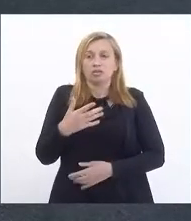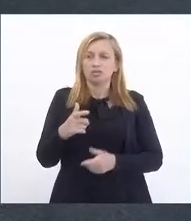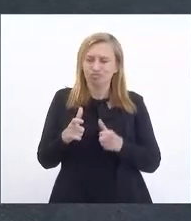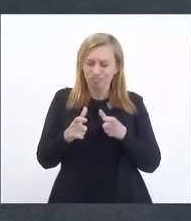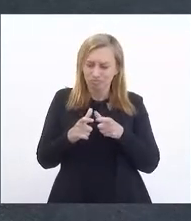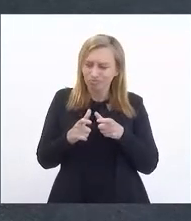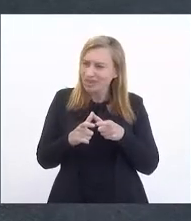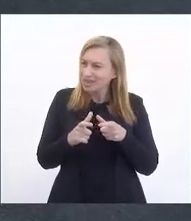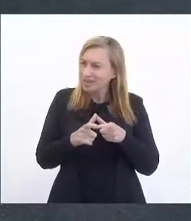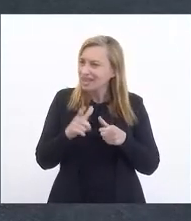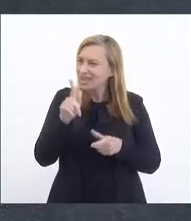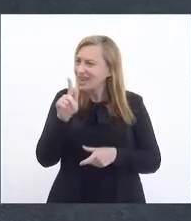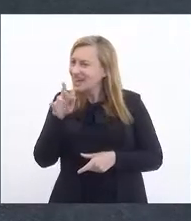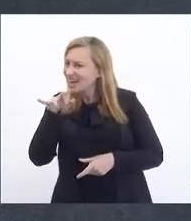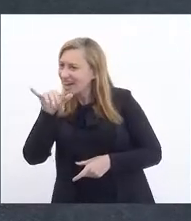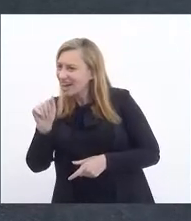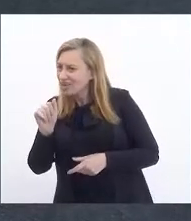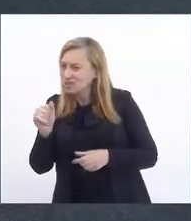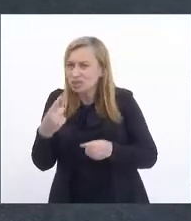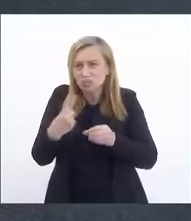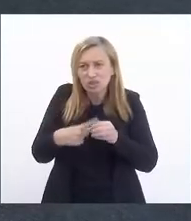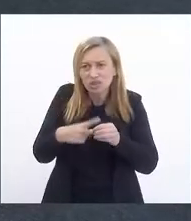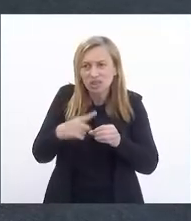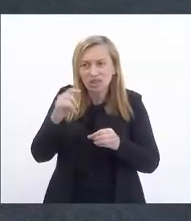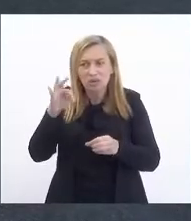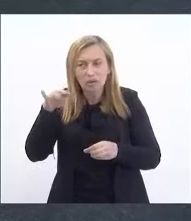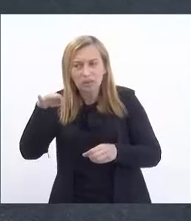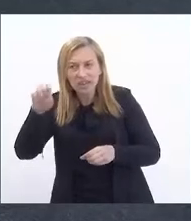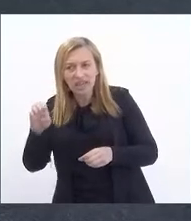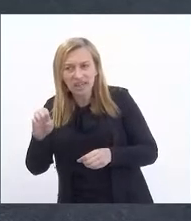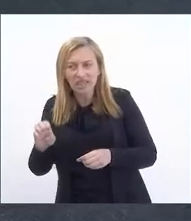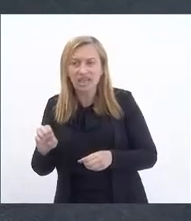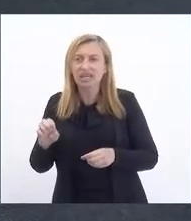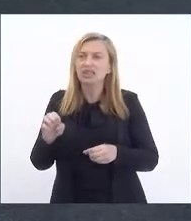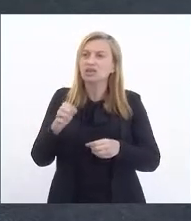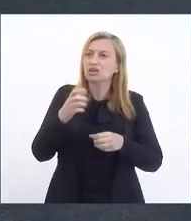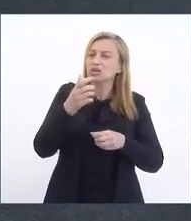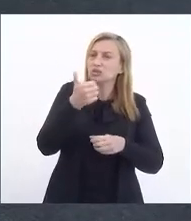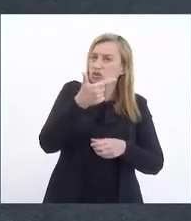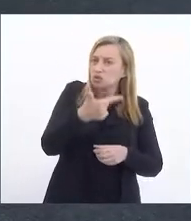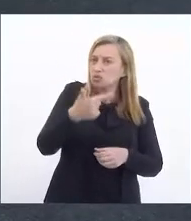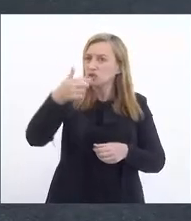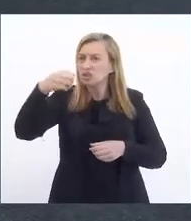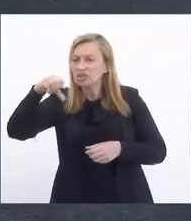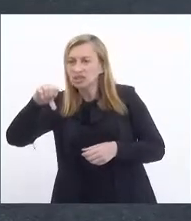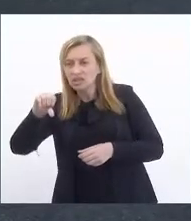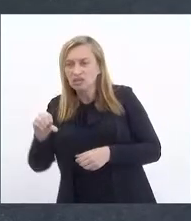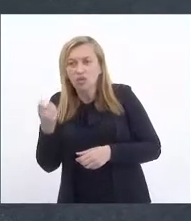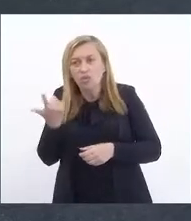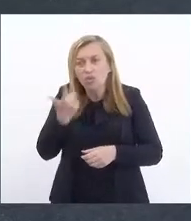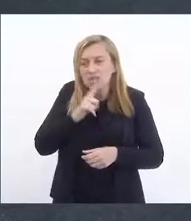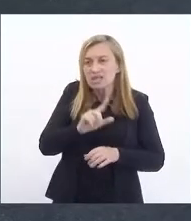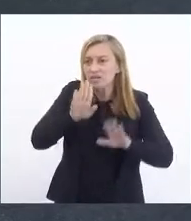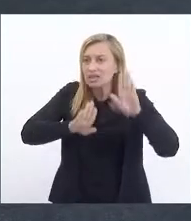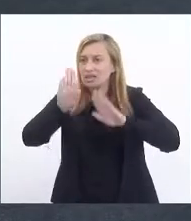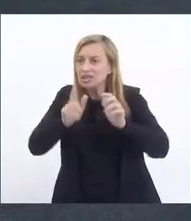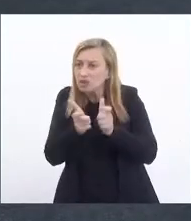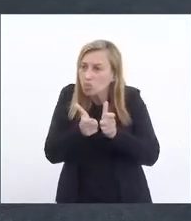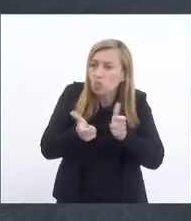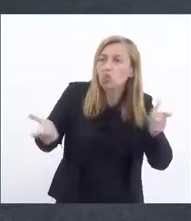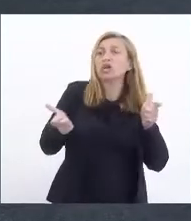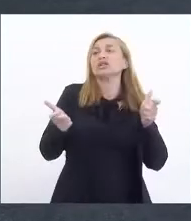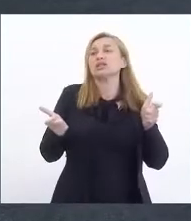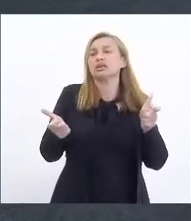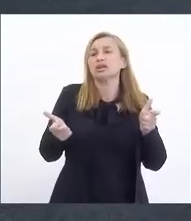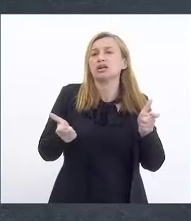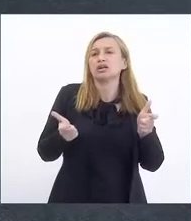gráfica instalada no município de Guapimirim em 2019 ganha uma licitação de tamanho envergadura